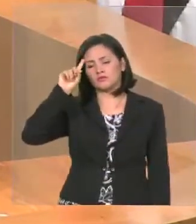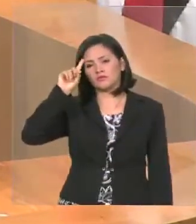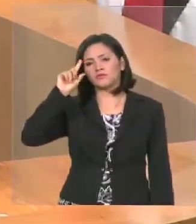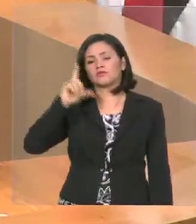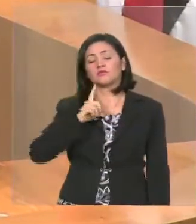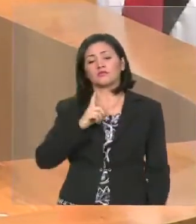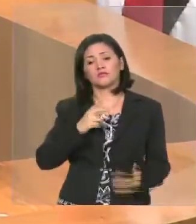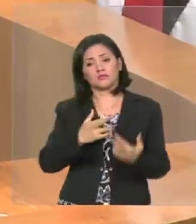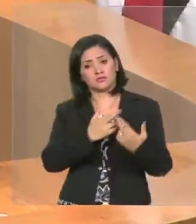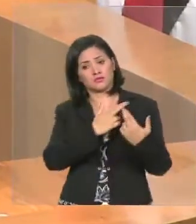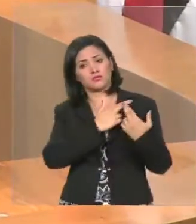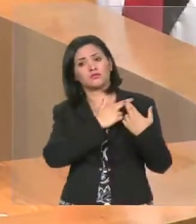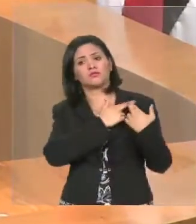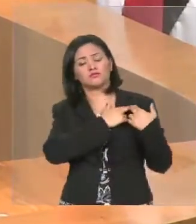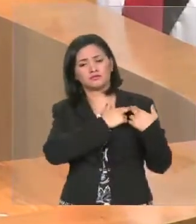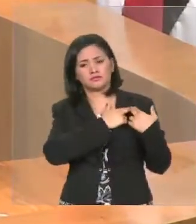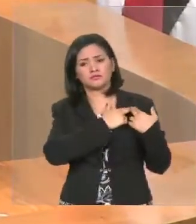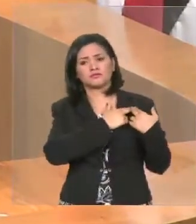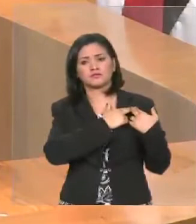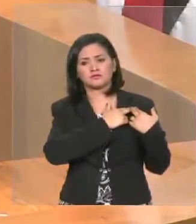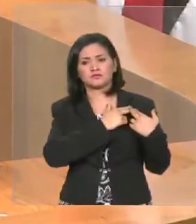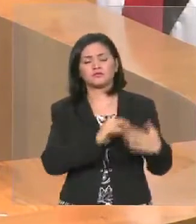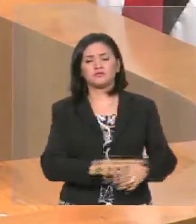comprometido, muito responsável,